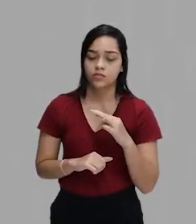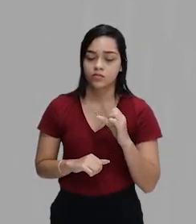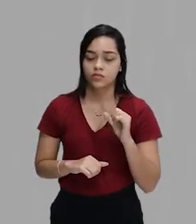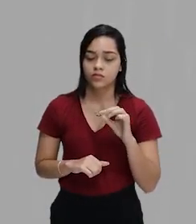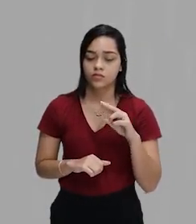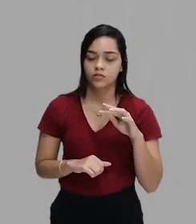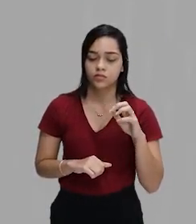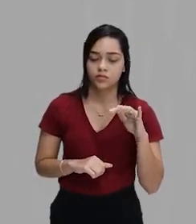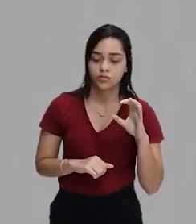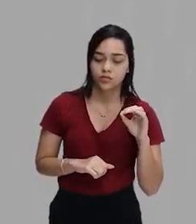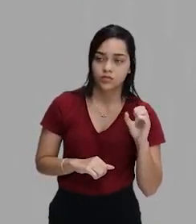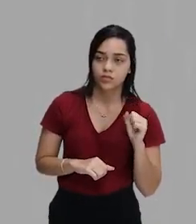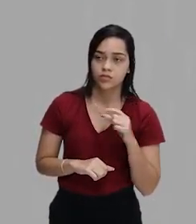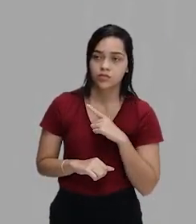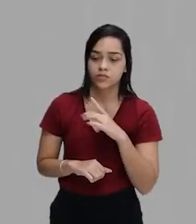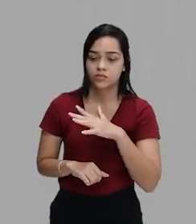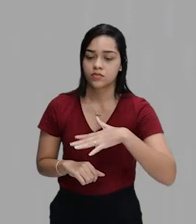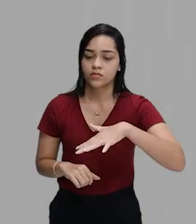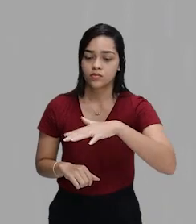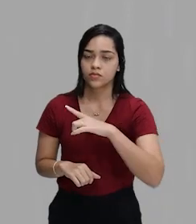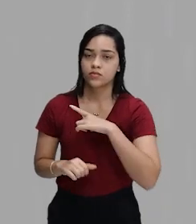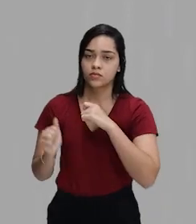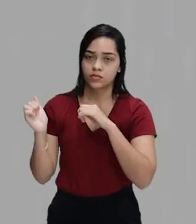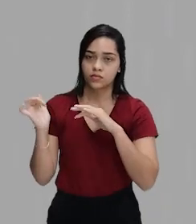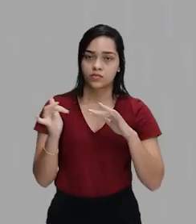soviéticos, chegaram em campo de concentração,